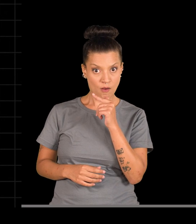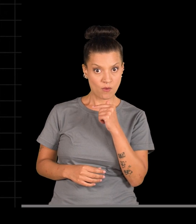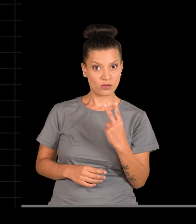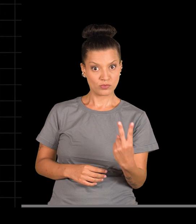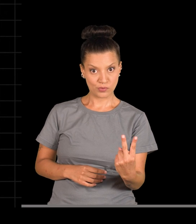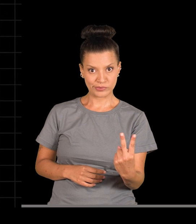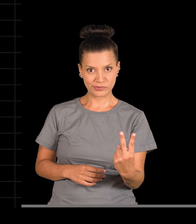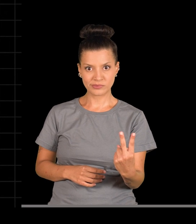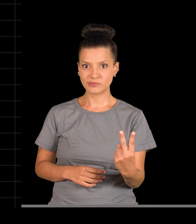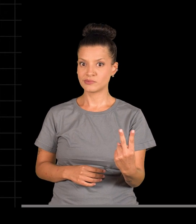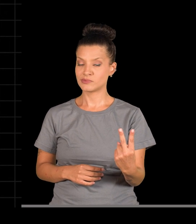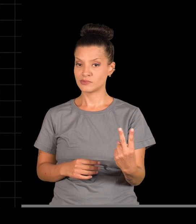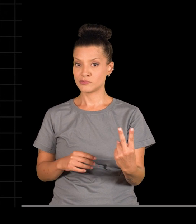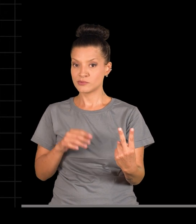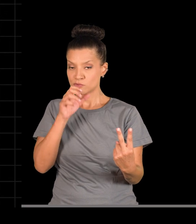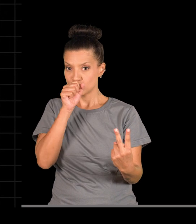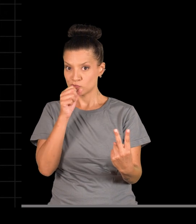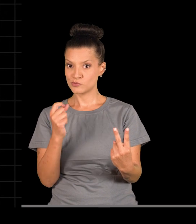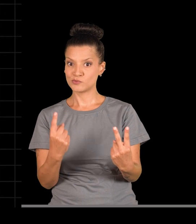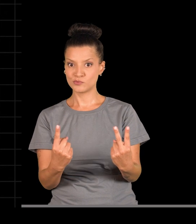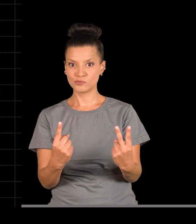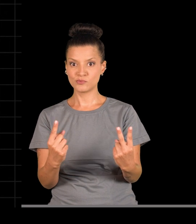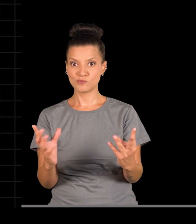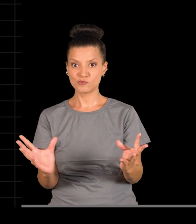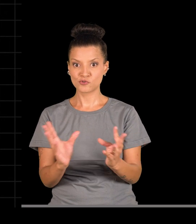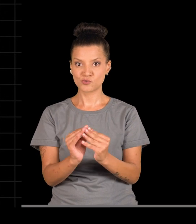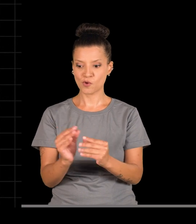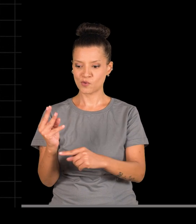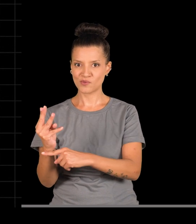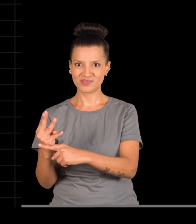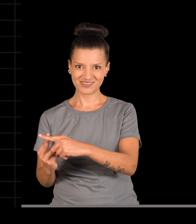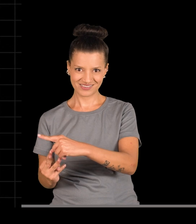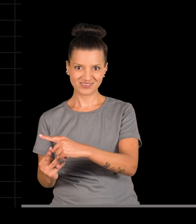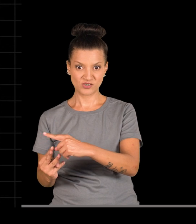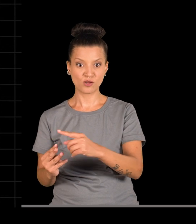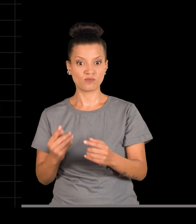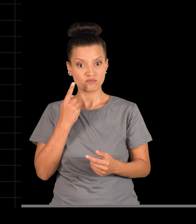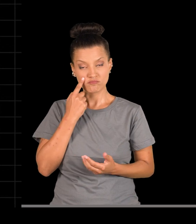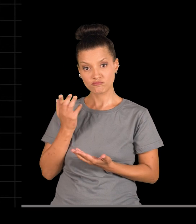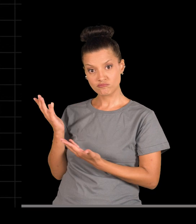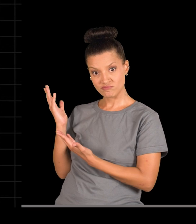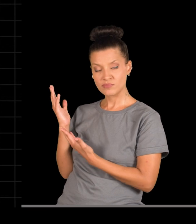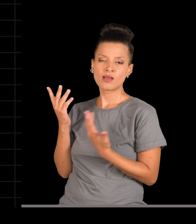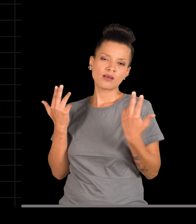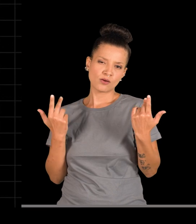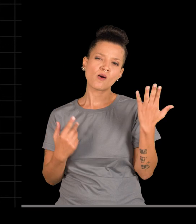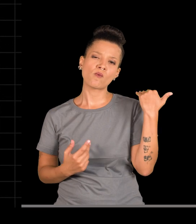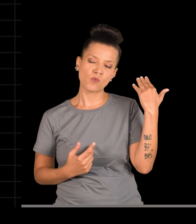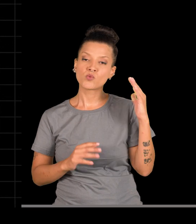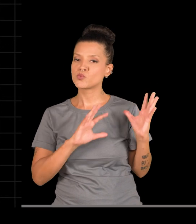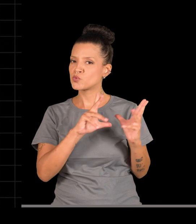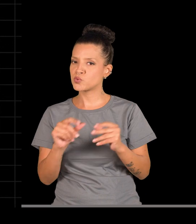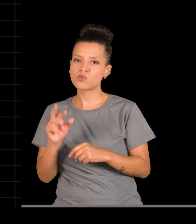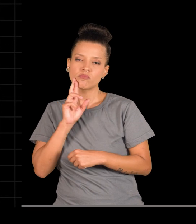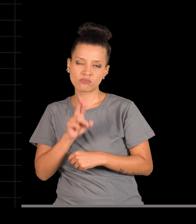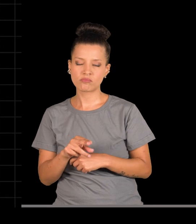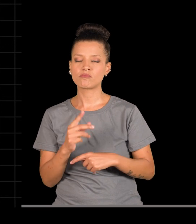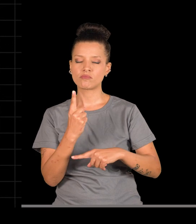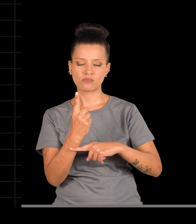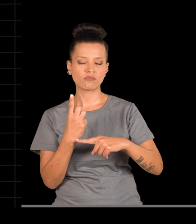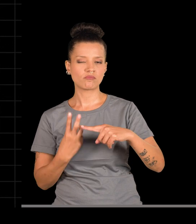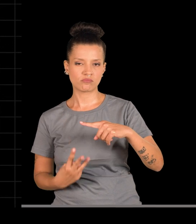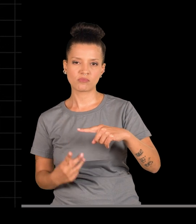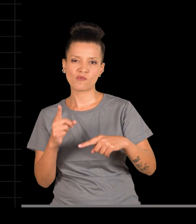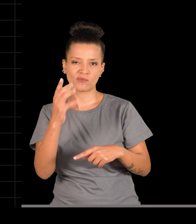3 partes ali que eu coloco no suco. Tranquilo? Então tá aí representada a fração um terço exatamente, né? Exatamente a mesma fração do